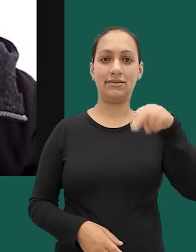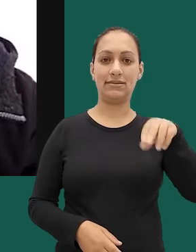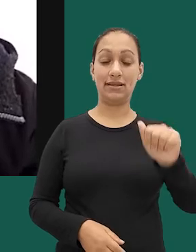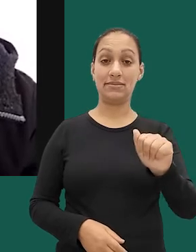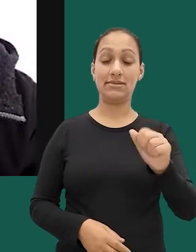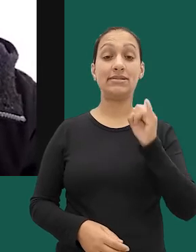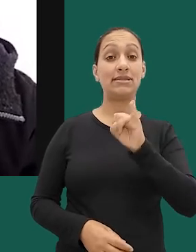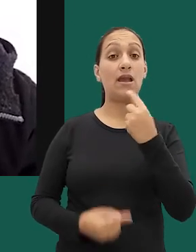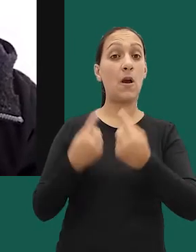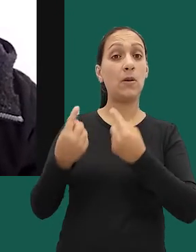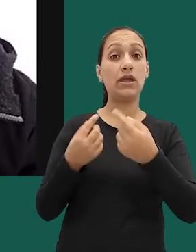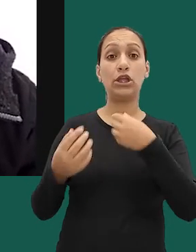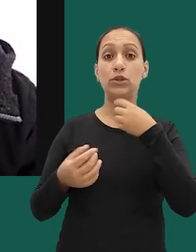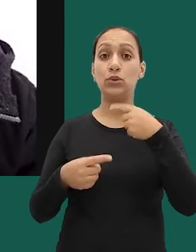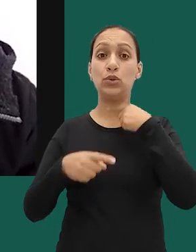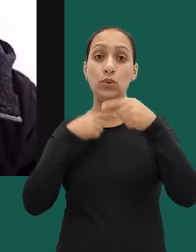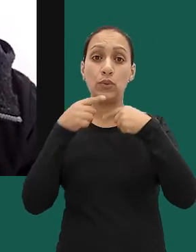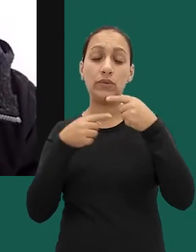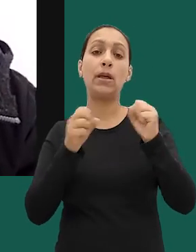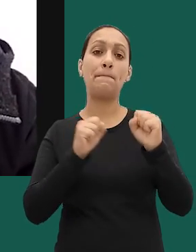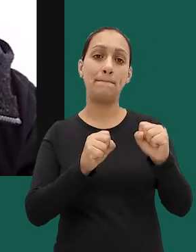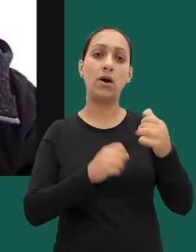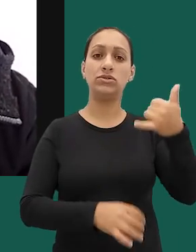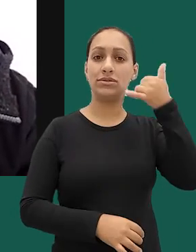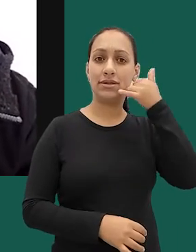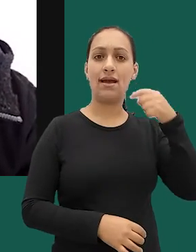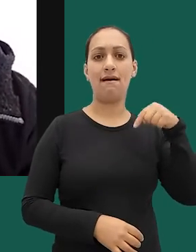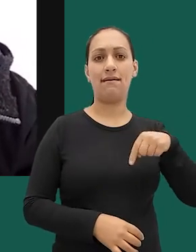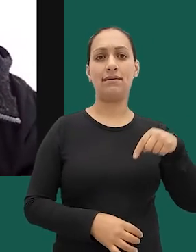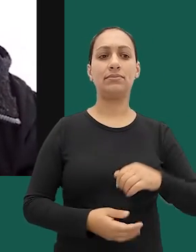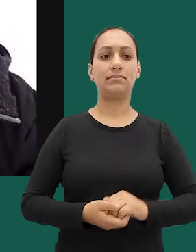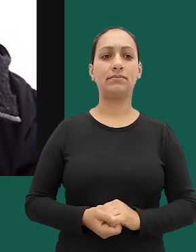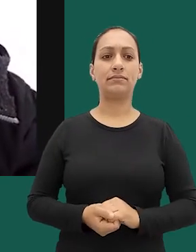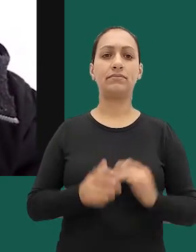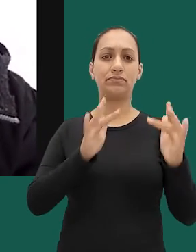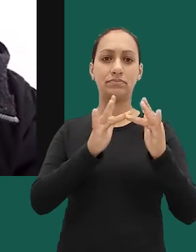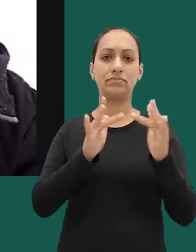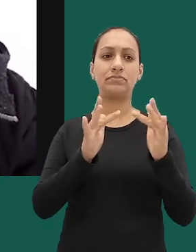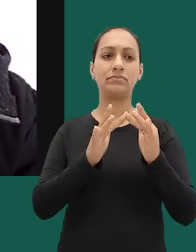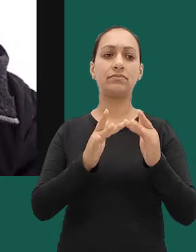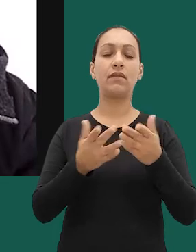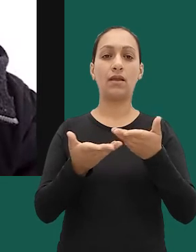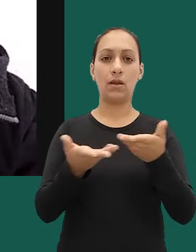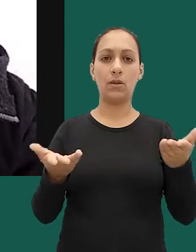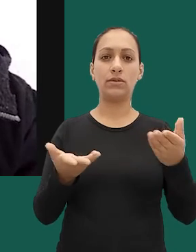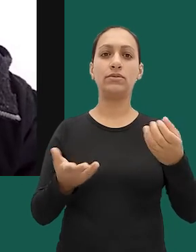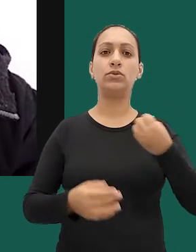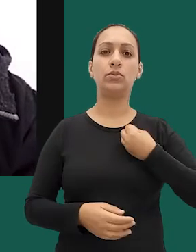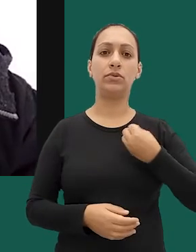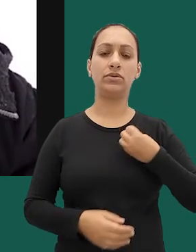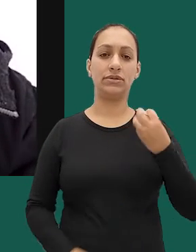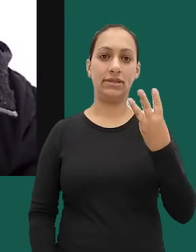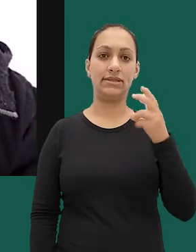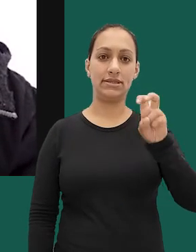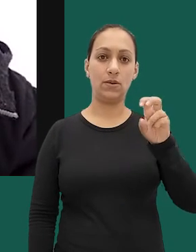alguém também tiver alguma dúvida, alguma coisa, pode ligar pra gente. Até vou Claro. falar o telefone da Fevale, né? É